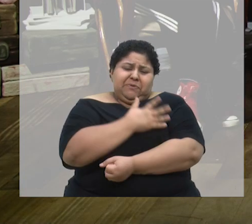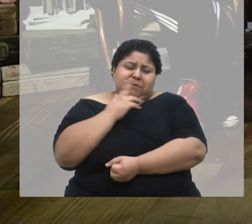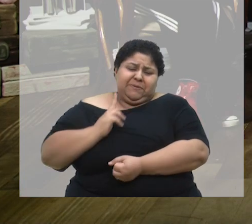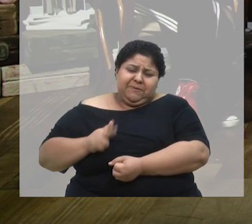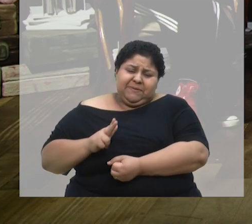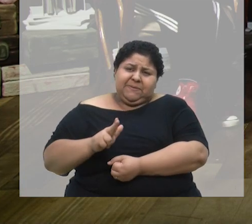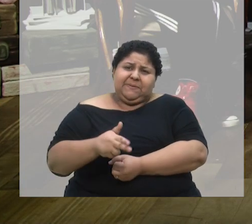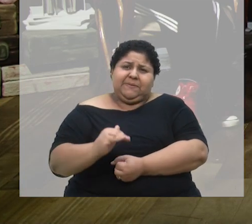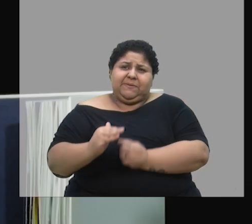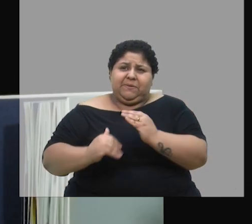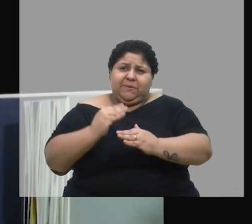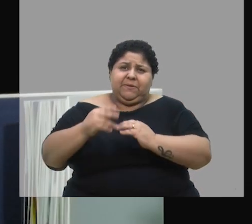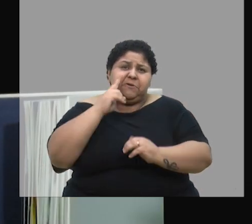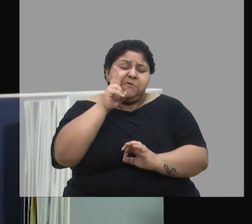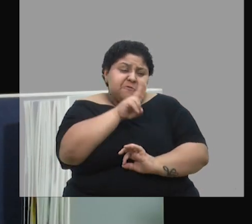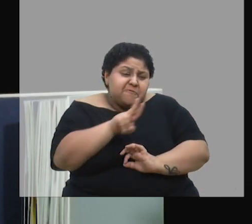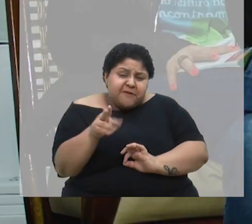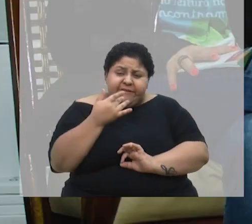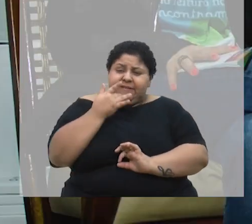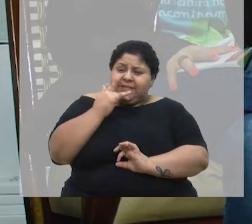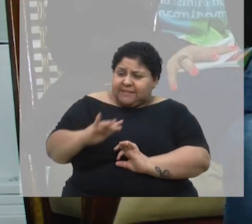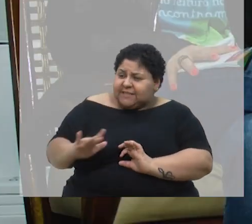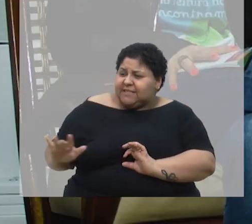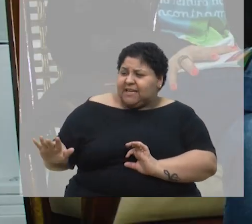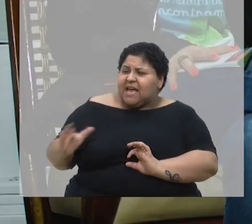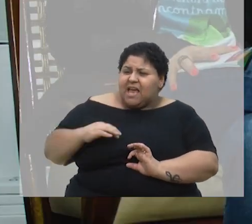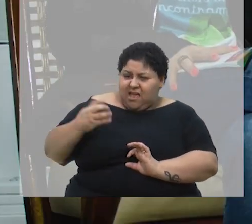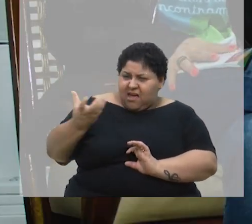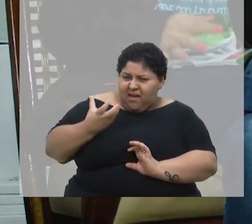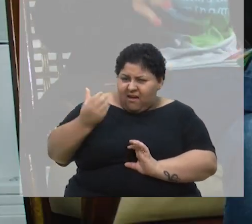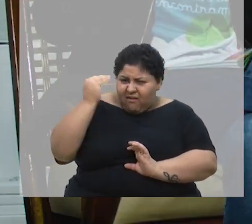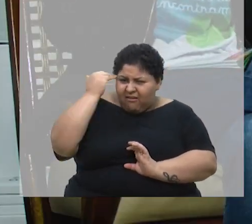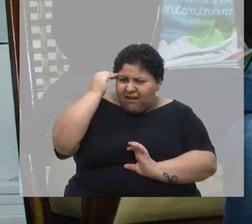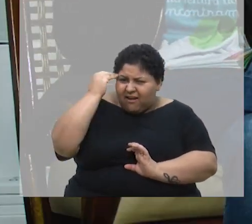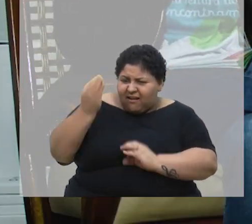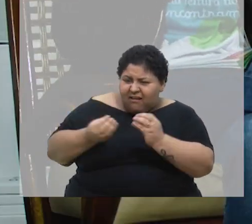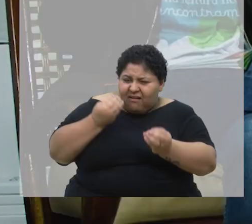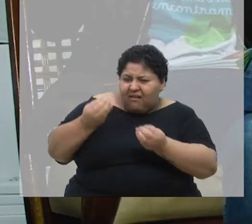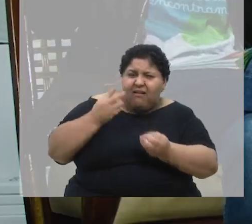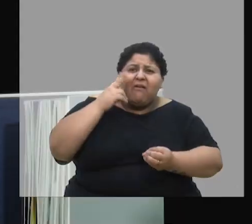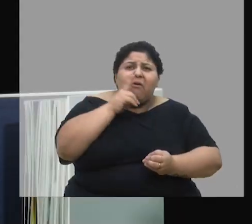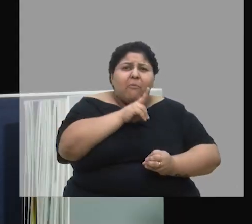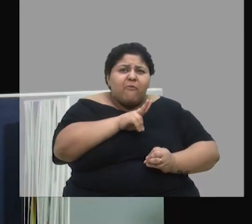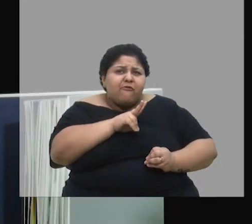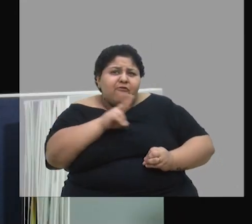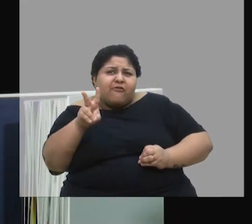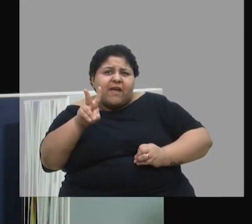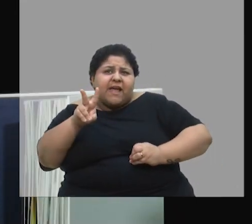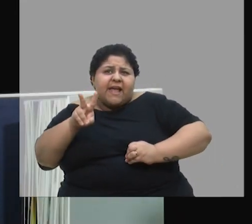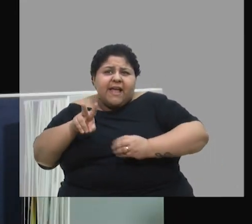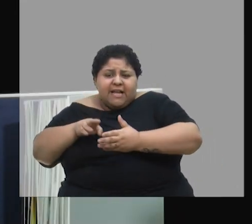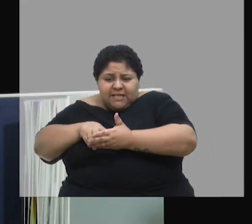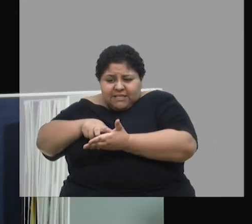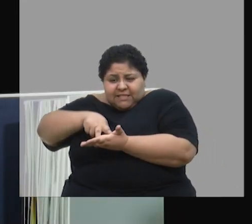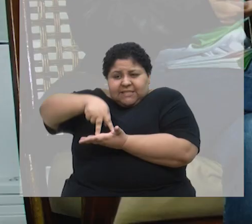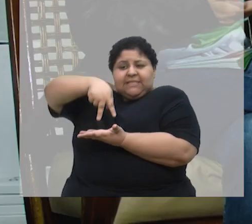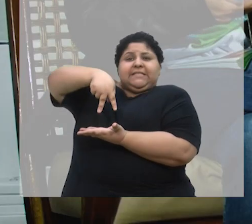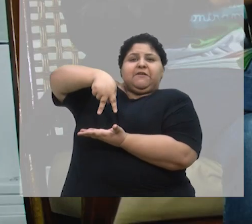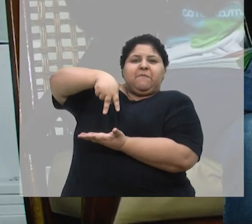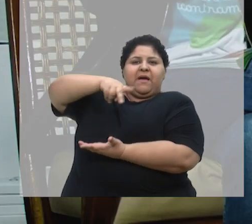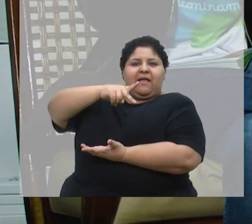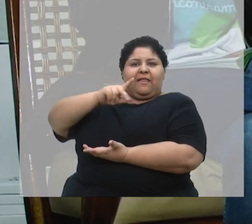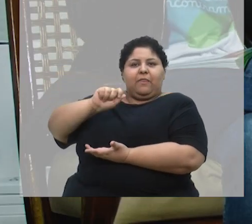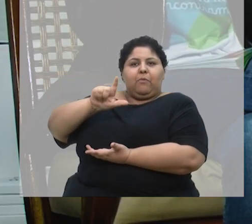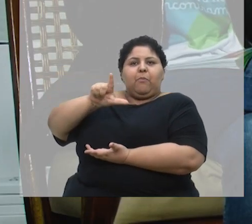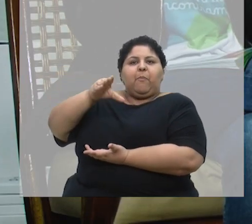me emociono sempre, né? Quando eu vejo essa criançada e tal. E eu disse, eu queria saber dela, né? Como que é ver do palco isso,